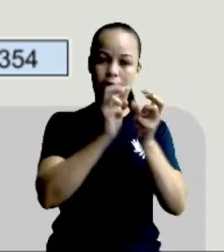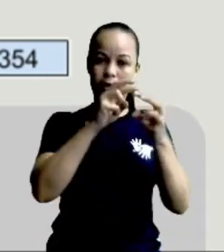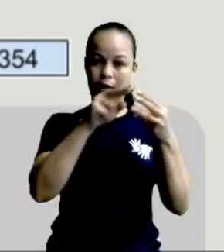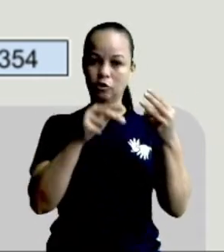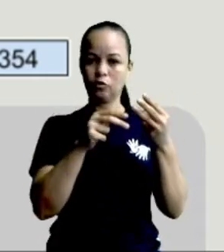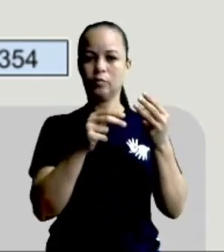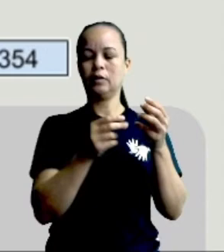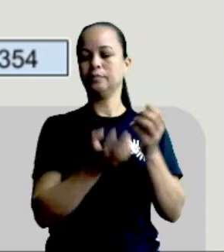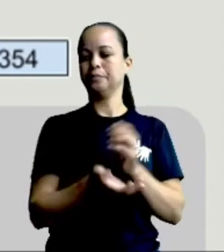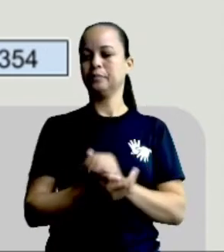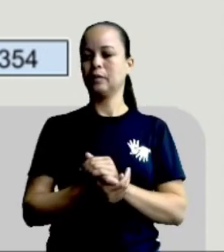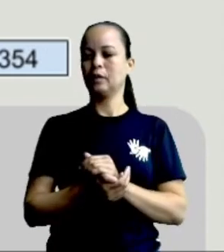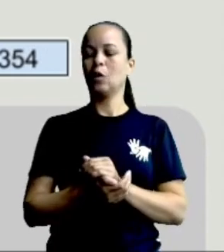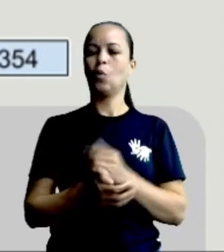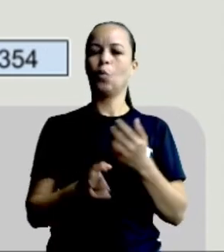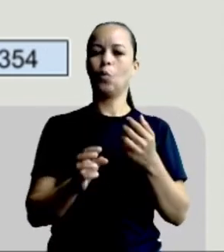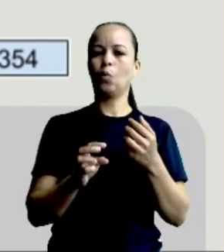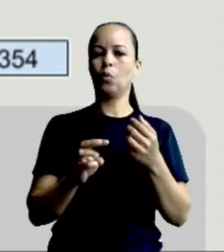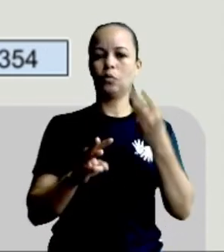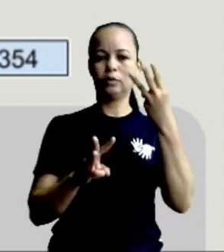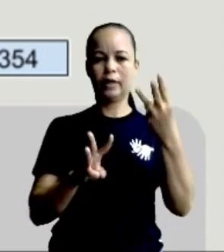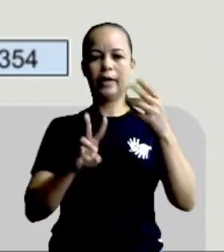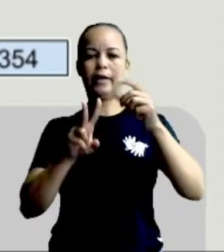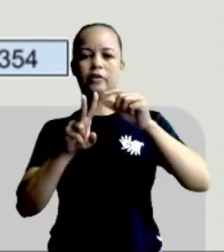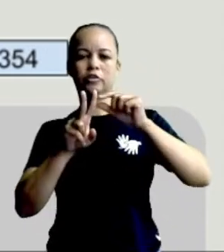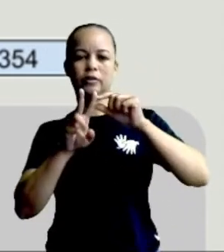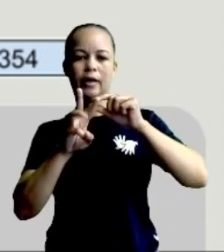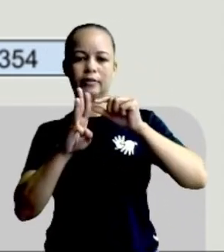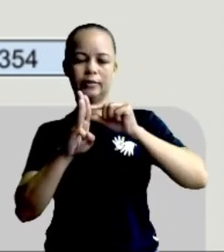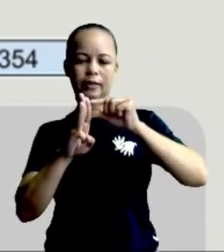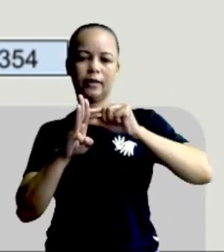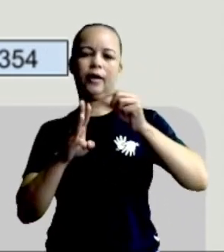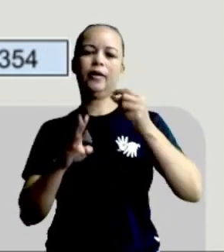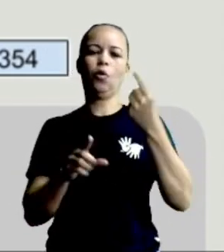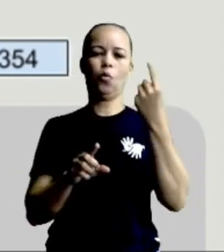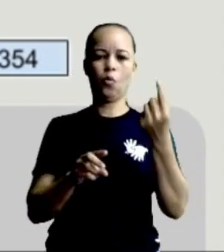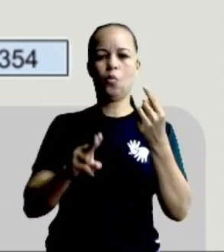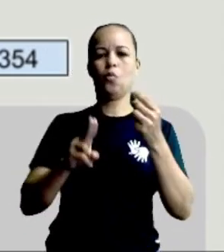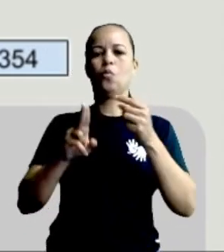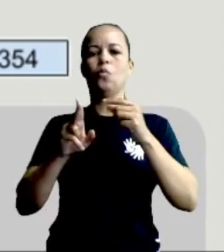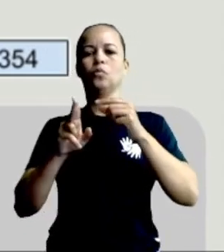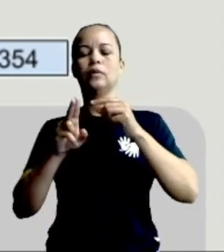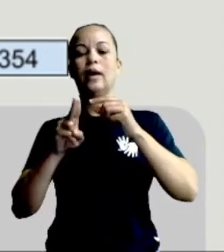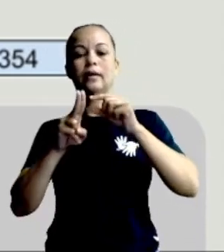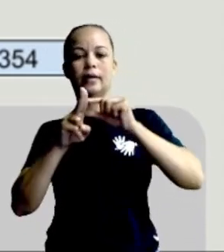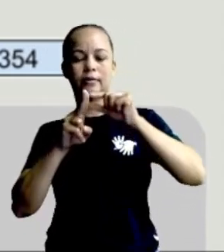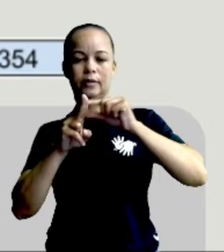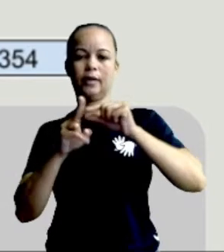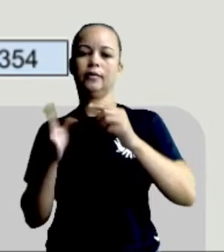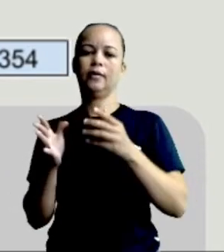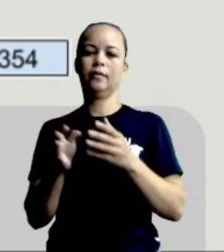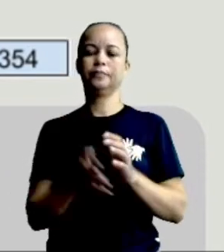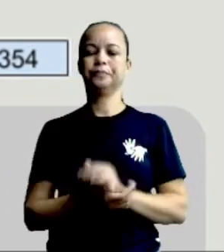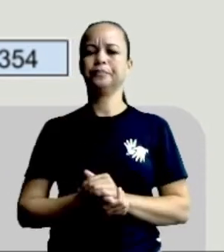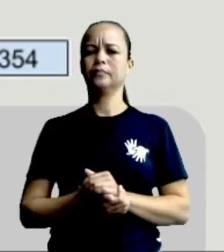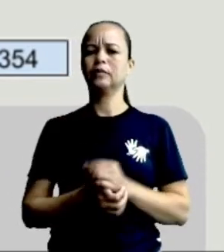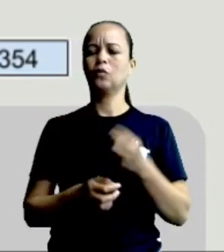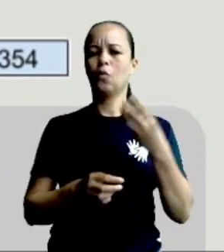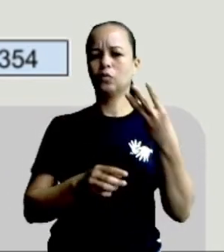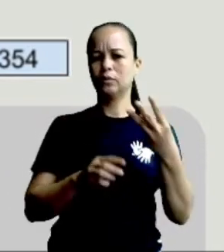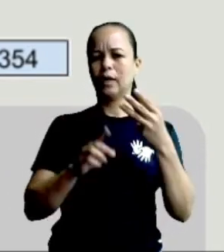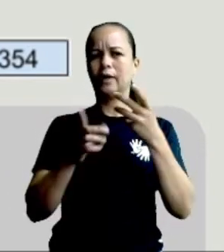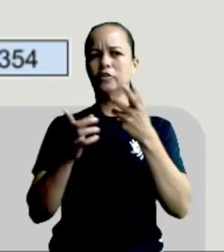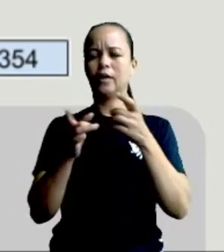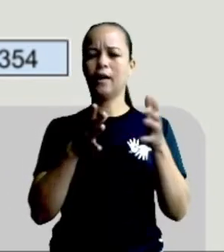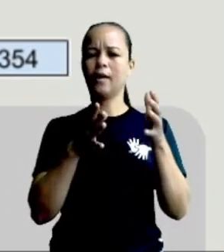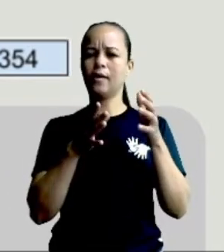O 3 na centena, o 1 na dezena, eu formo lá, ó, três números. Com o 3 na centena